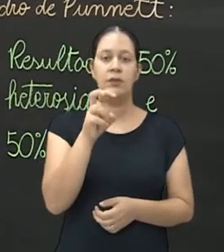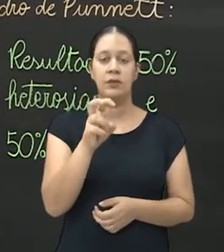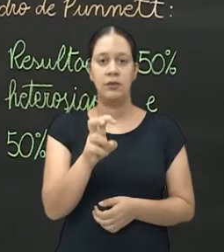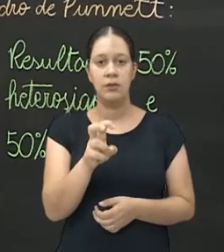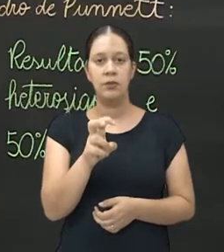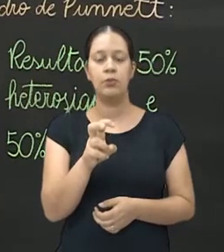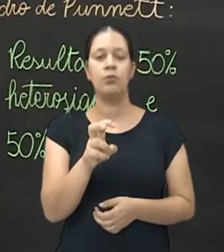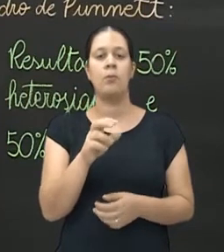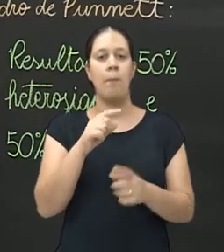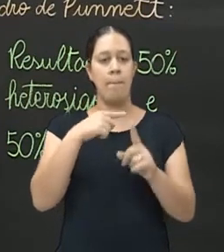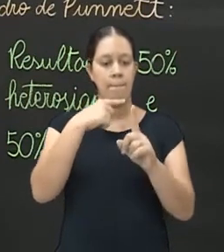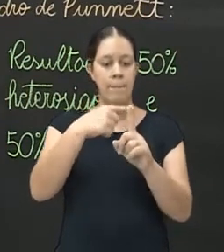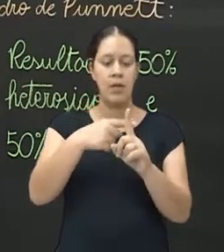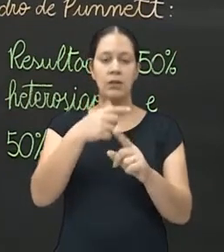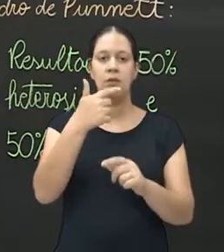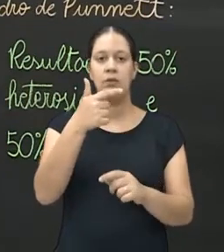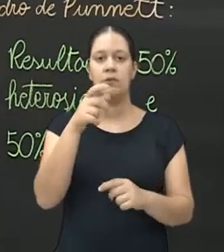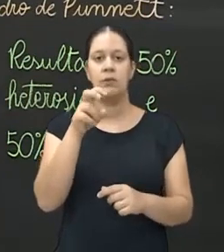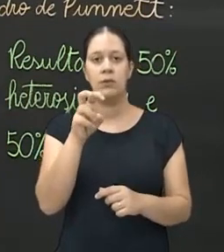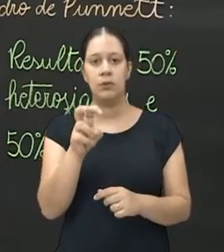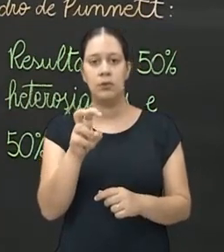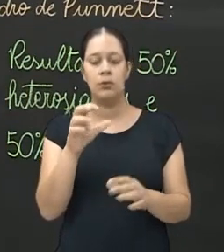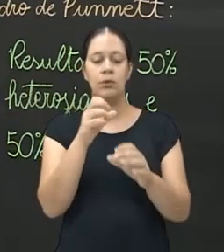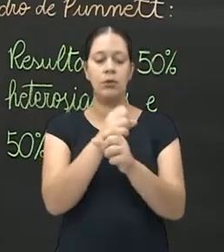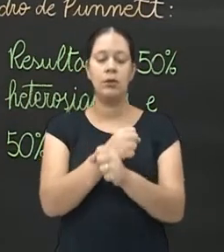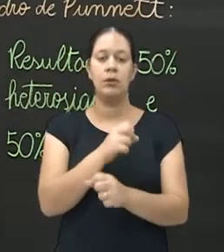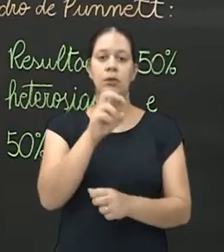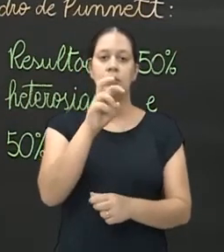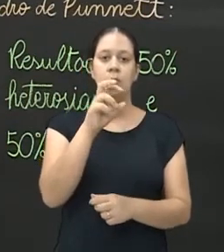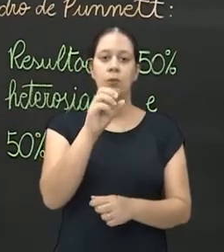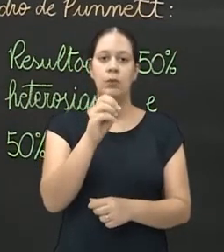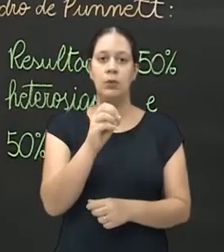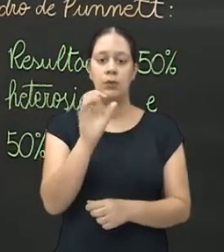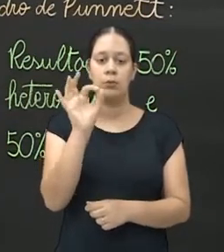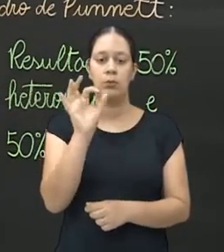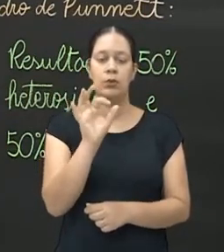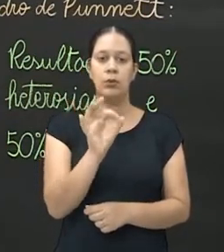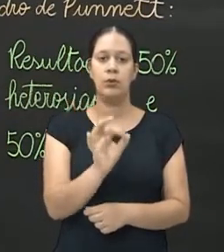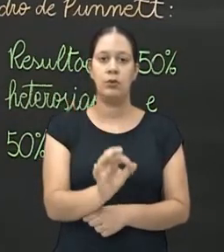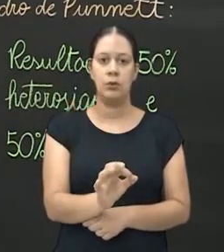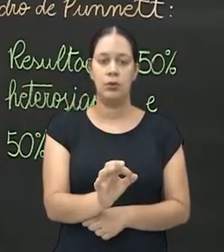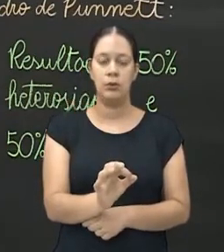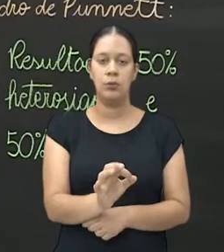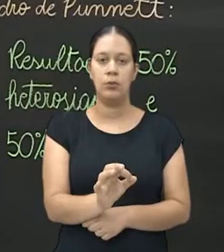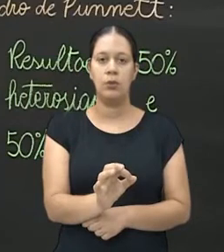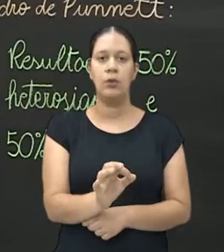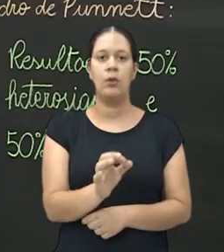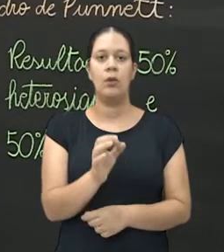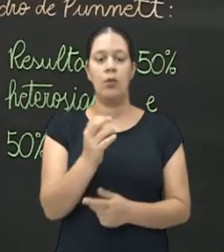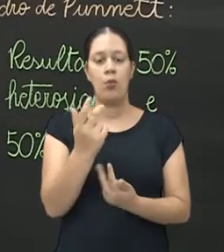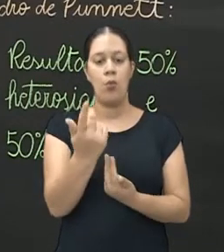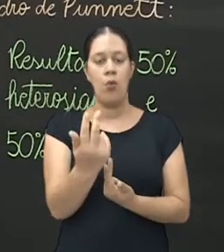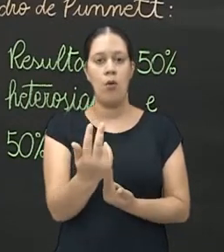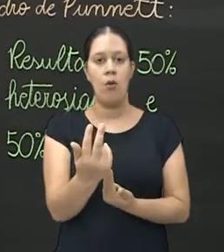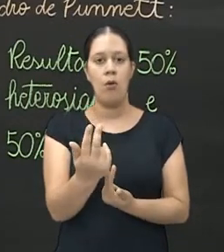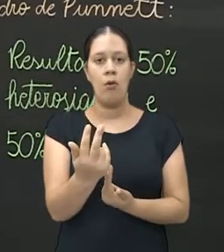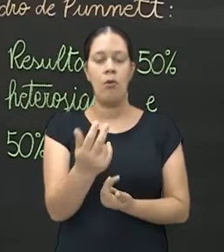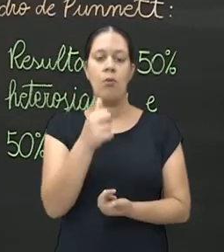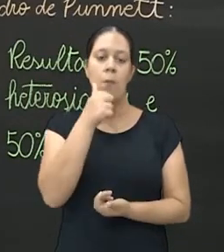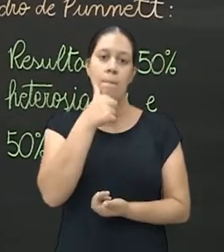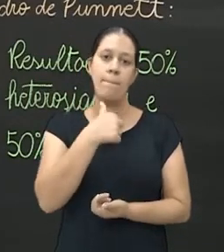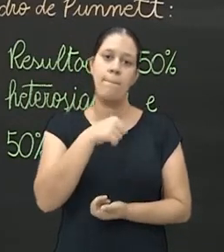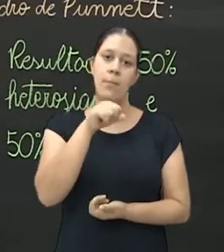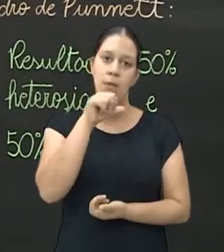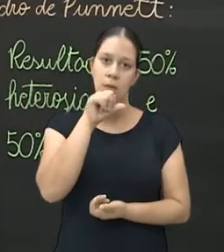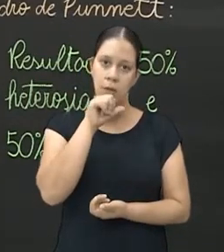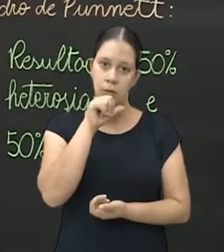25 mais 25, 50% de chances desses filhos serem como a mãe,